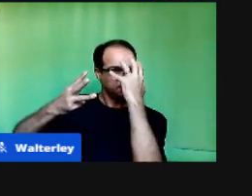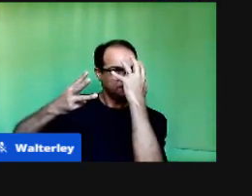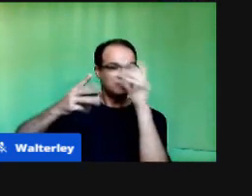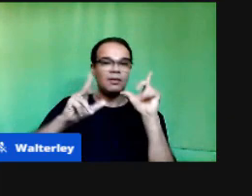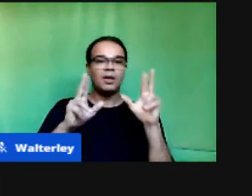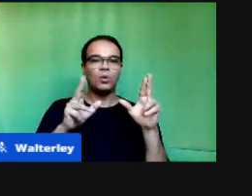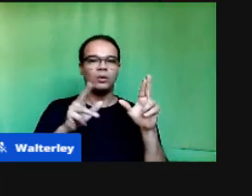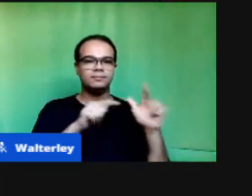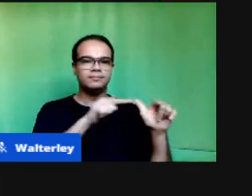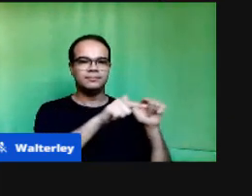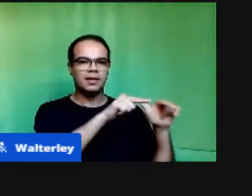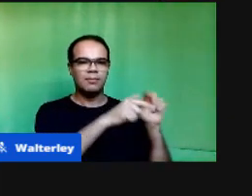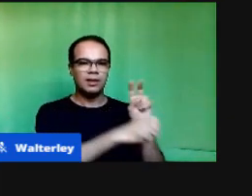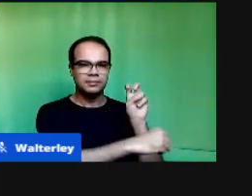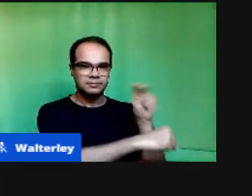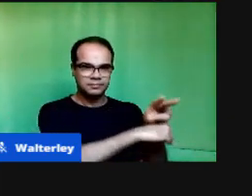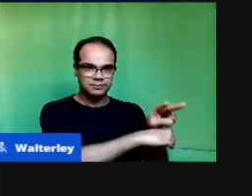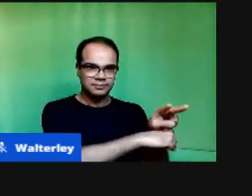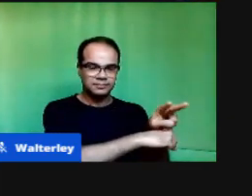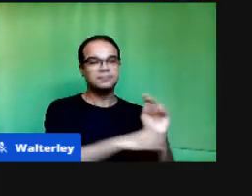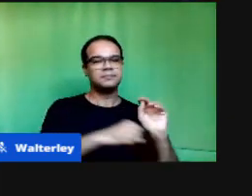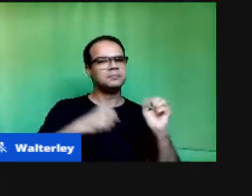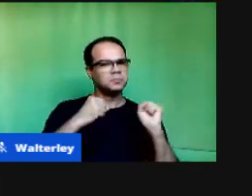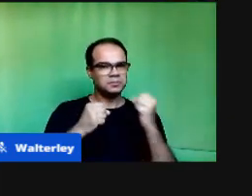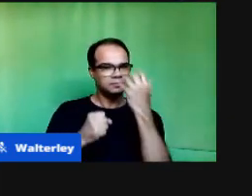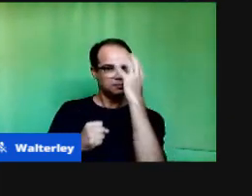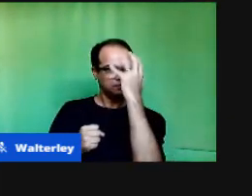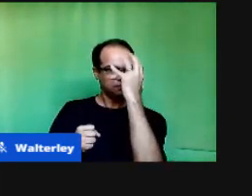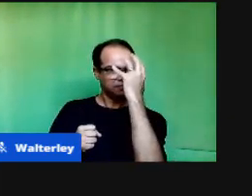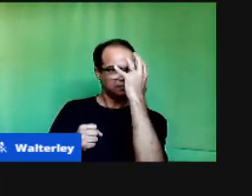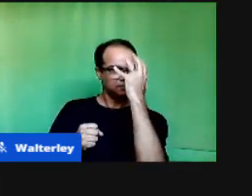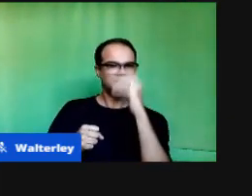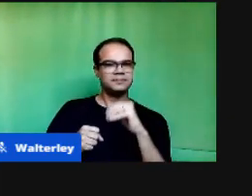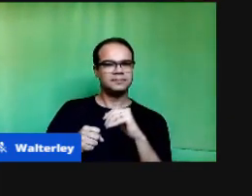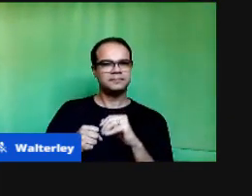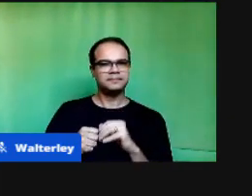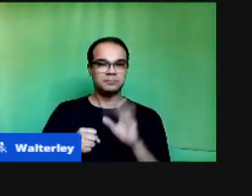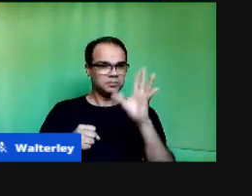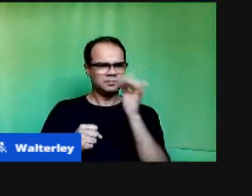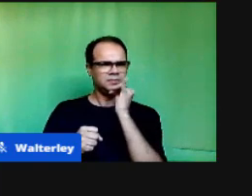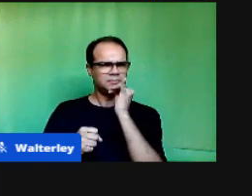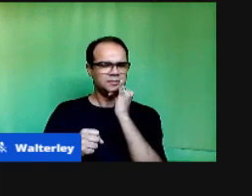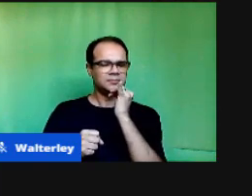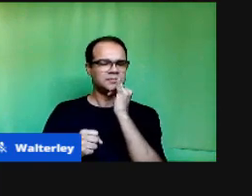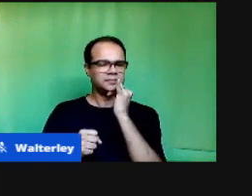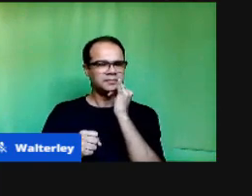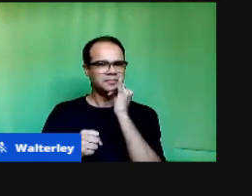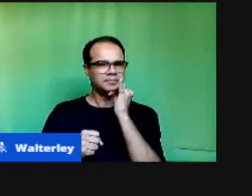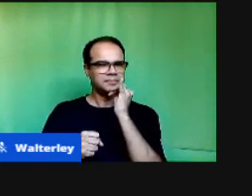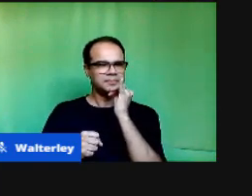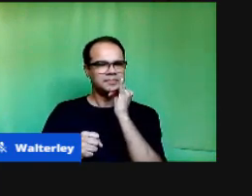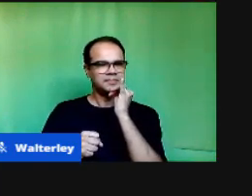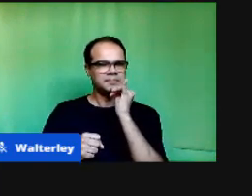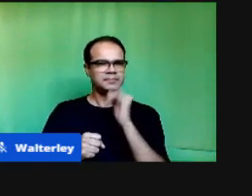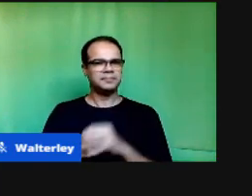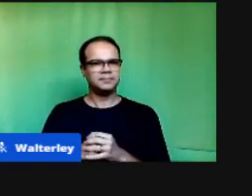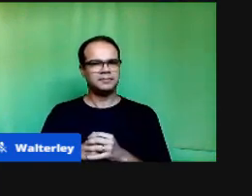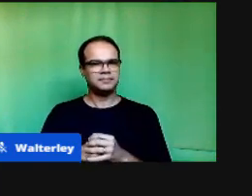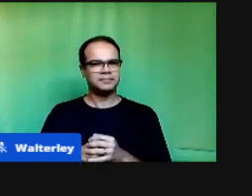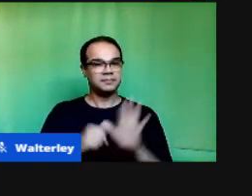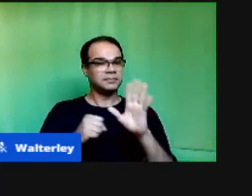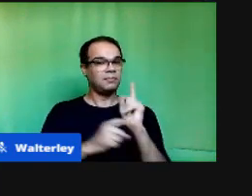de emprego, eu posso já usar as 3 máscaras. Exemplo, gente. Você vai